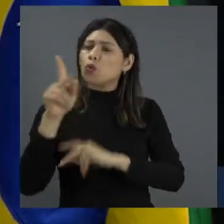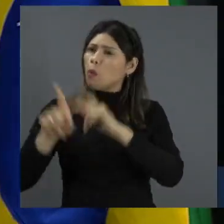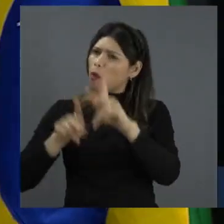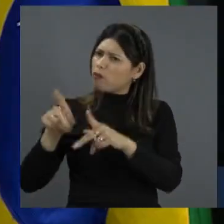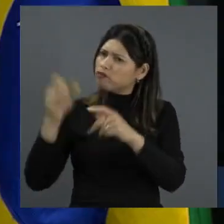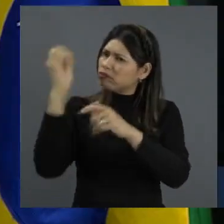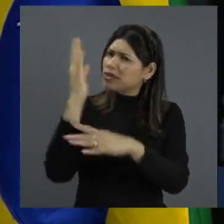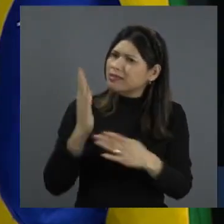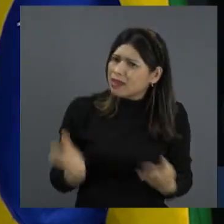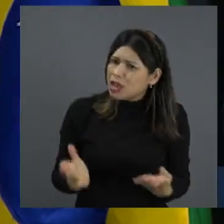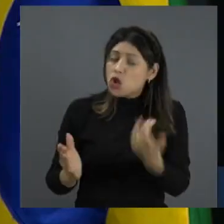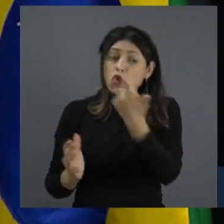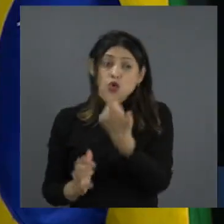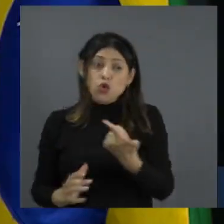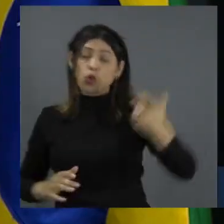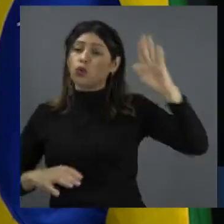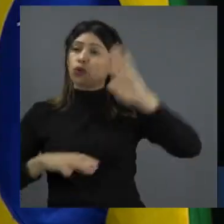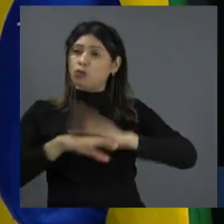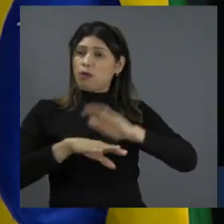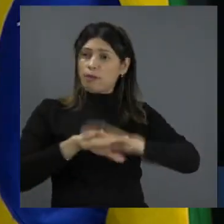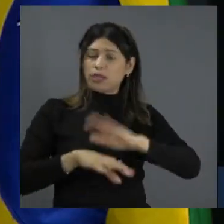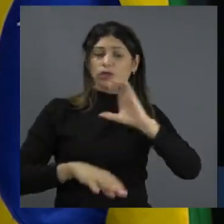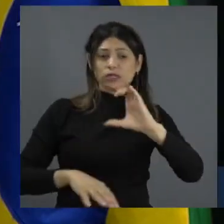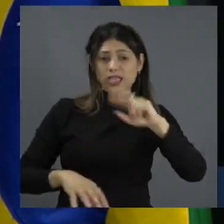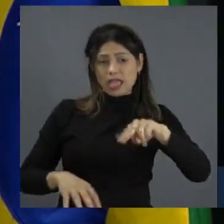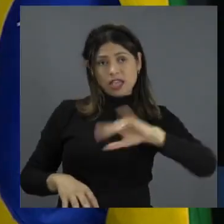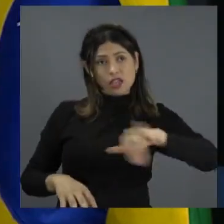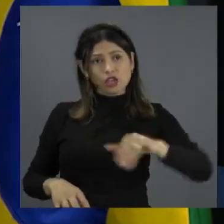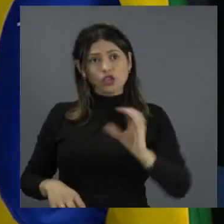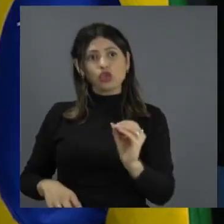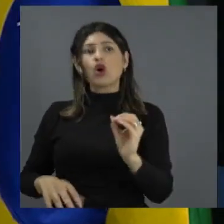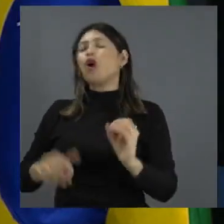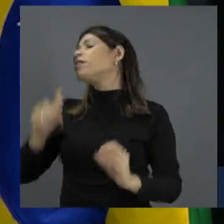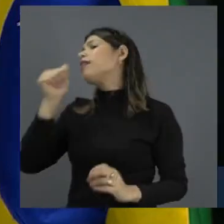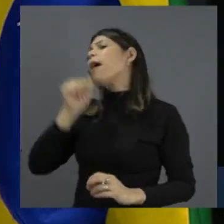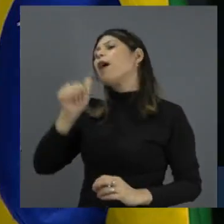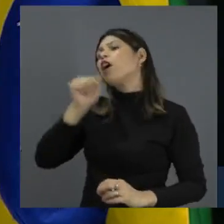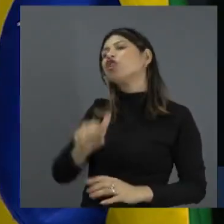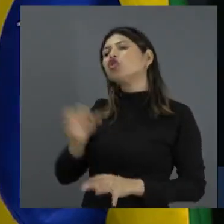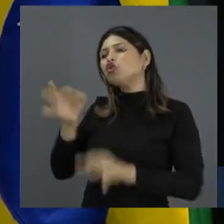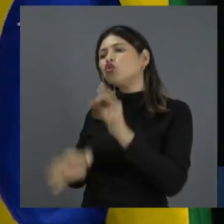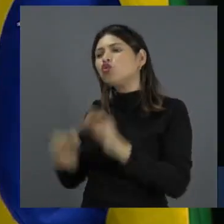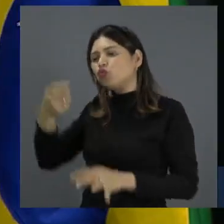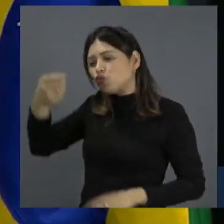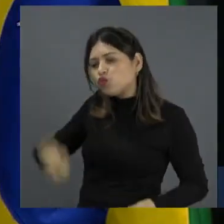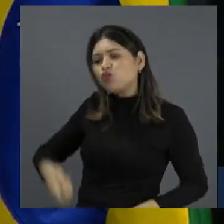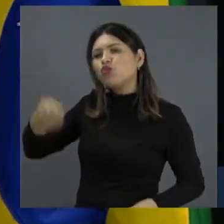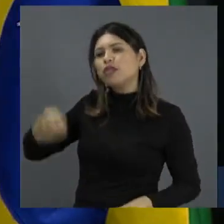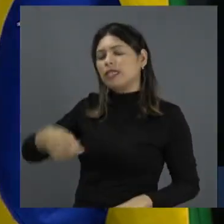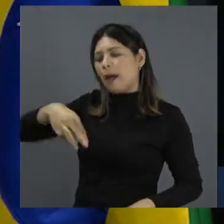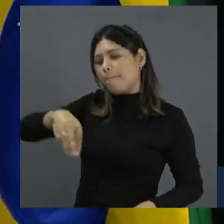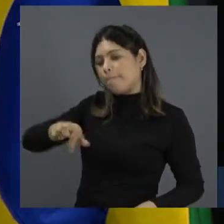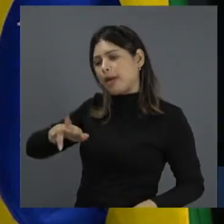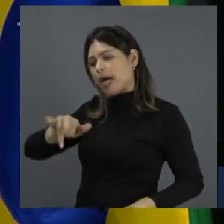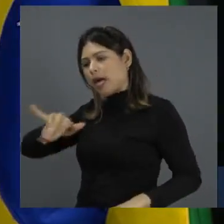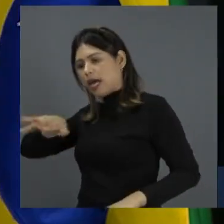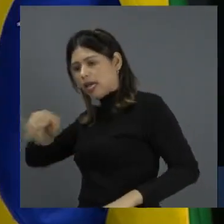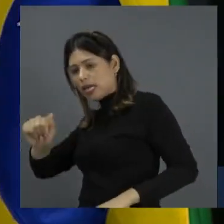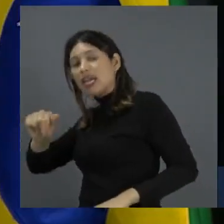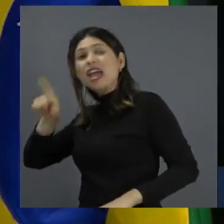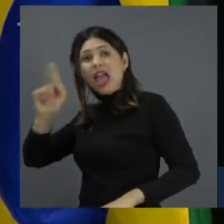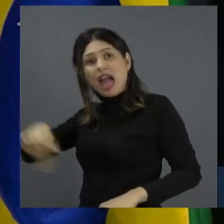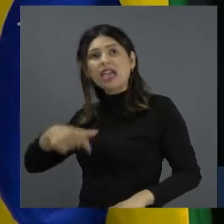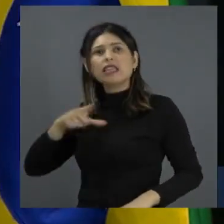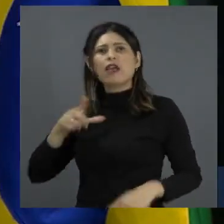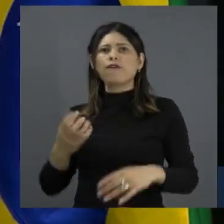Em outra decisão recente do CNJ, a juíza Maria Youssef Murad foi punida com